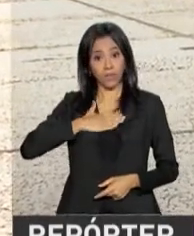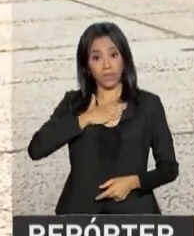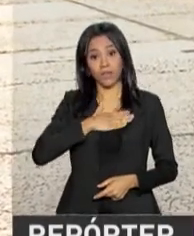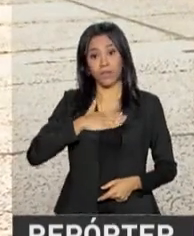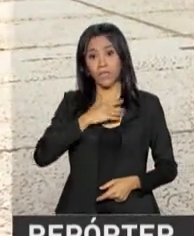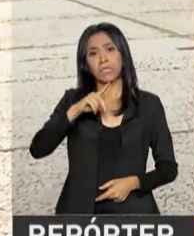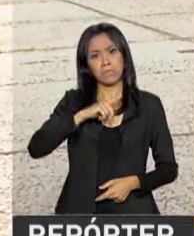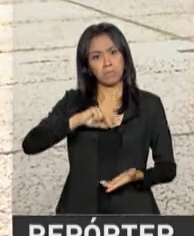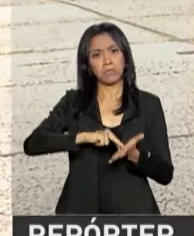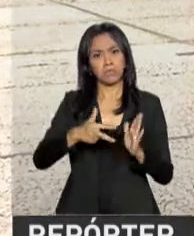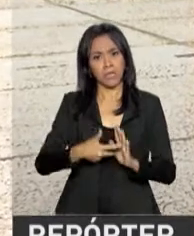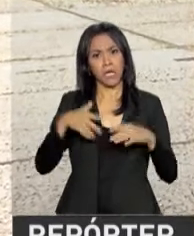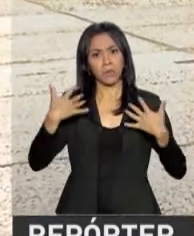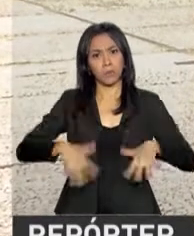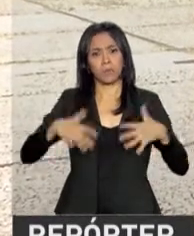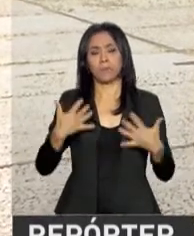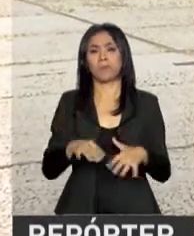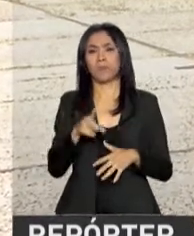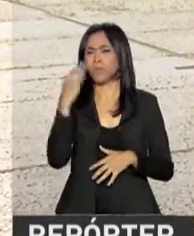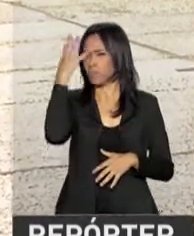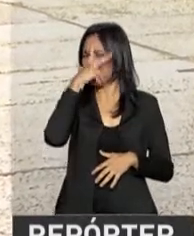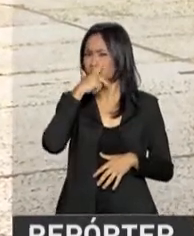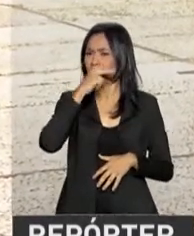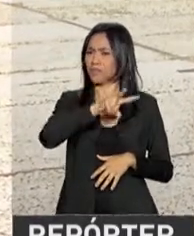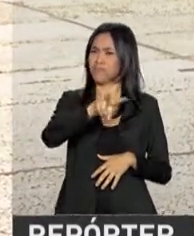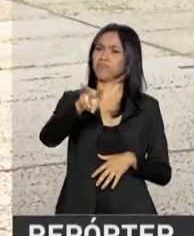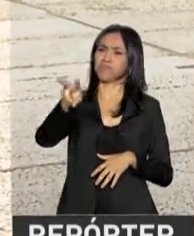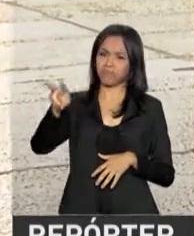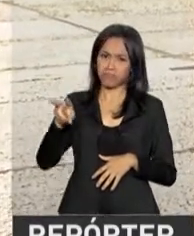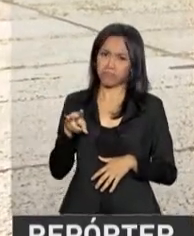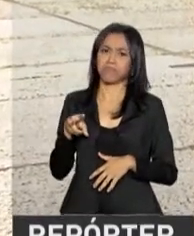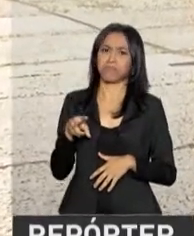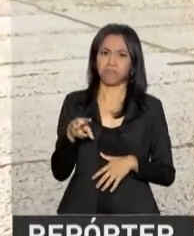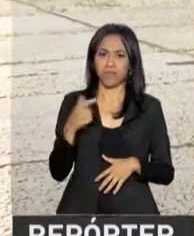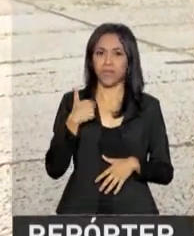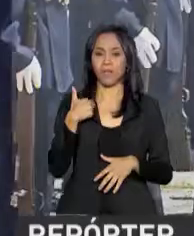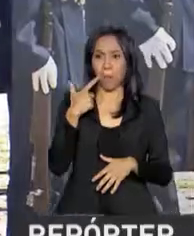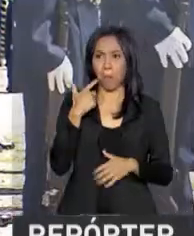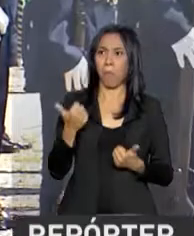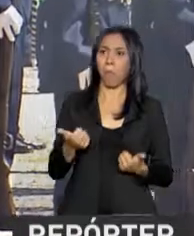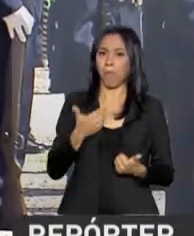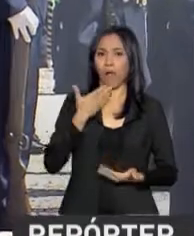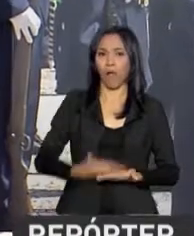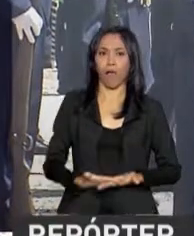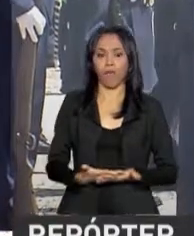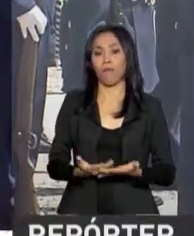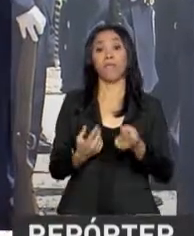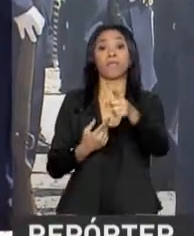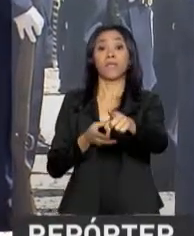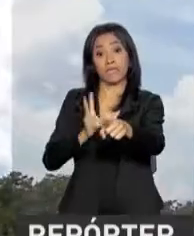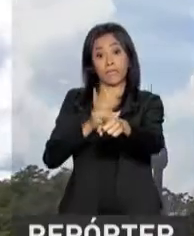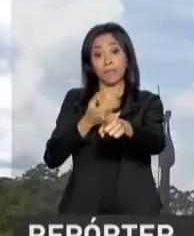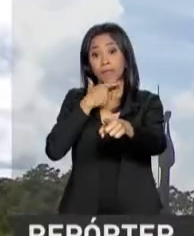simbolismo muito grande ea formatura muito bonito com certeza é superou todas as minhas expectativas e mesmo para quem sempre